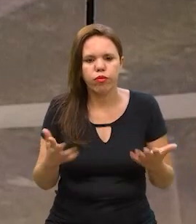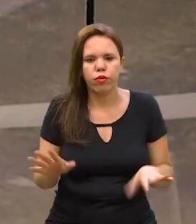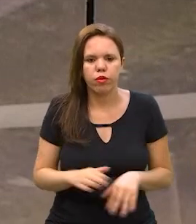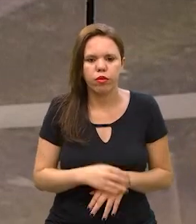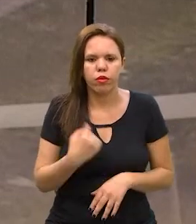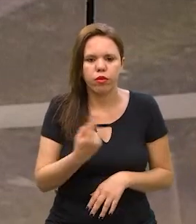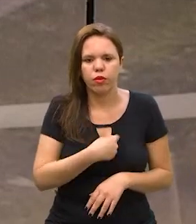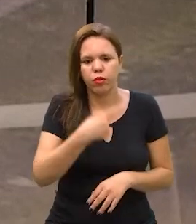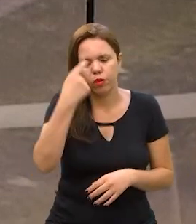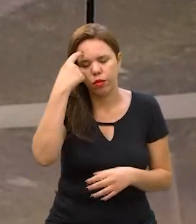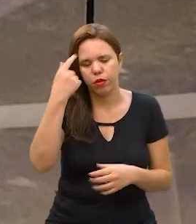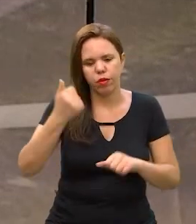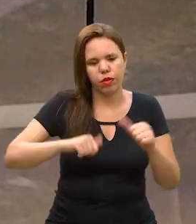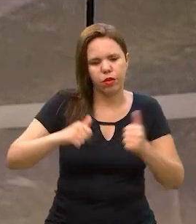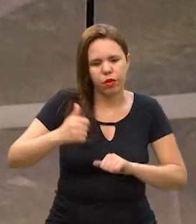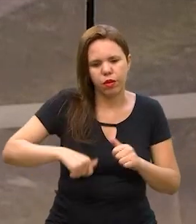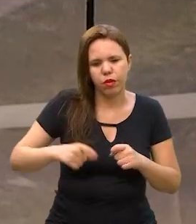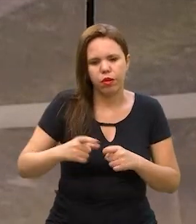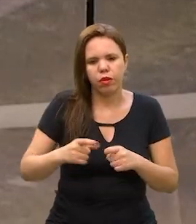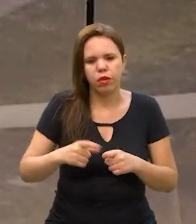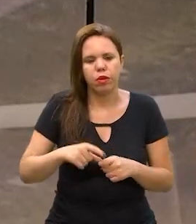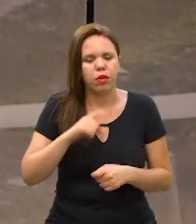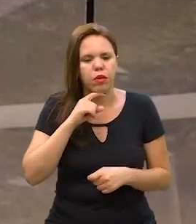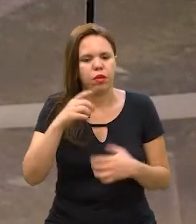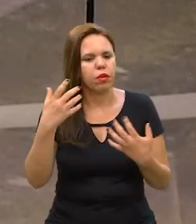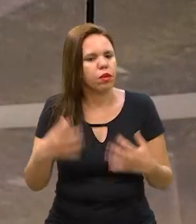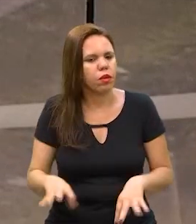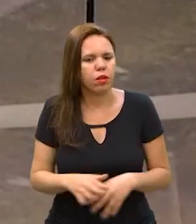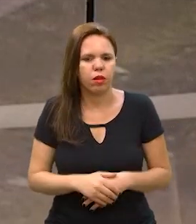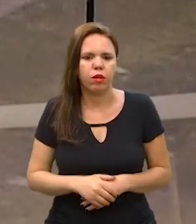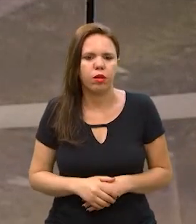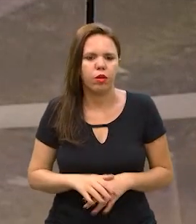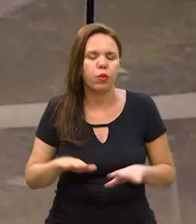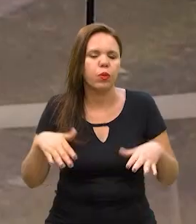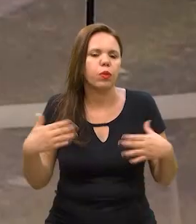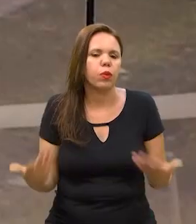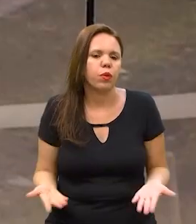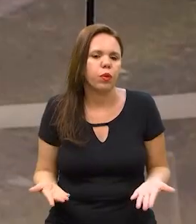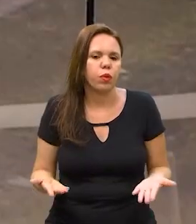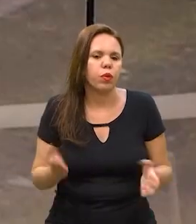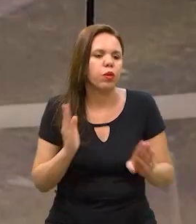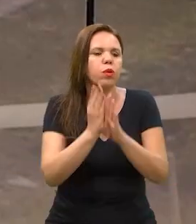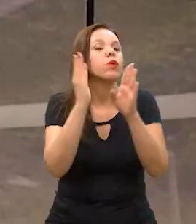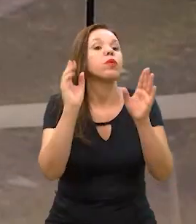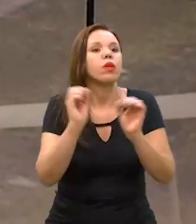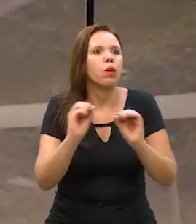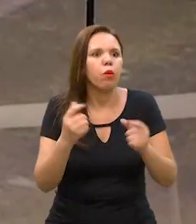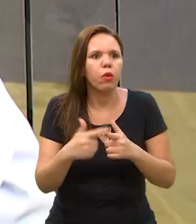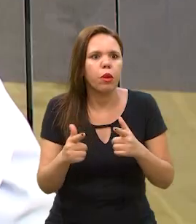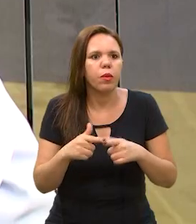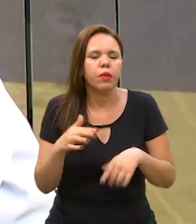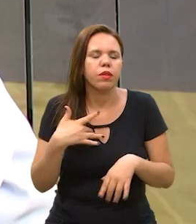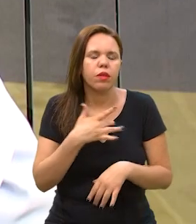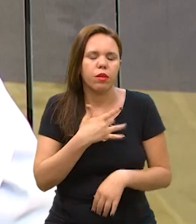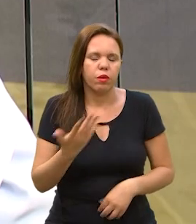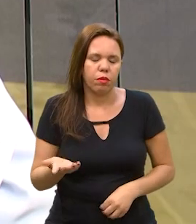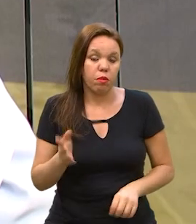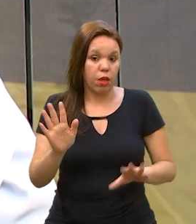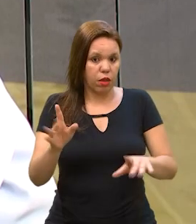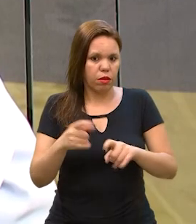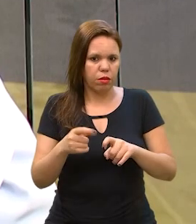a gente pensa uma avaliação médica, mas ninguém quer que seja encontrado nada. Porém, os